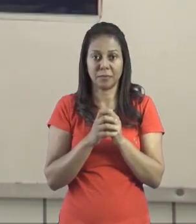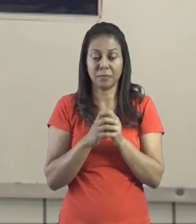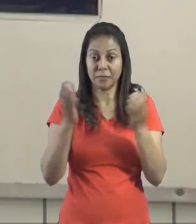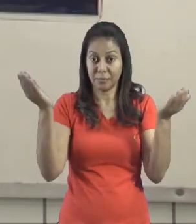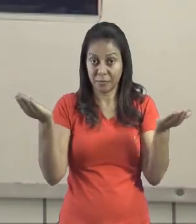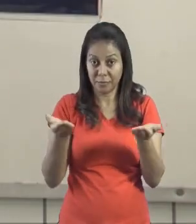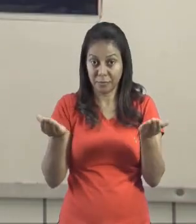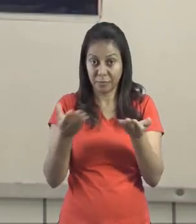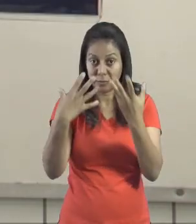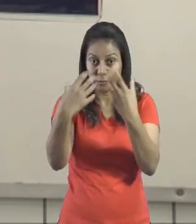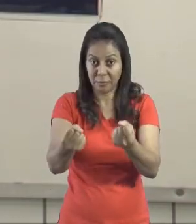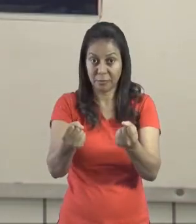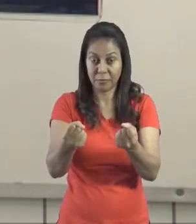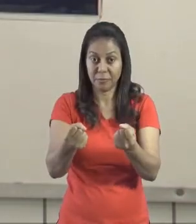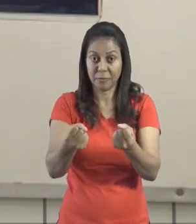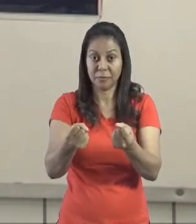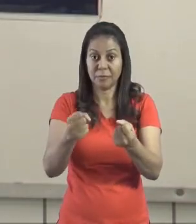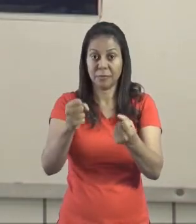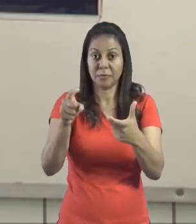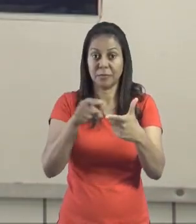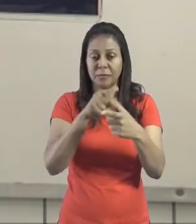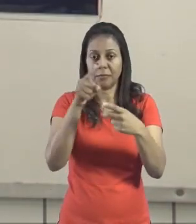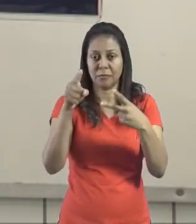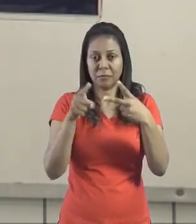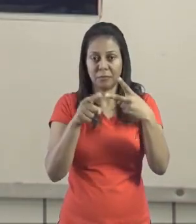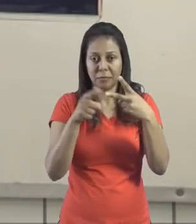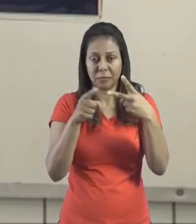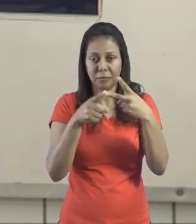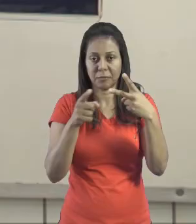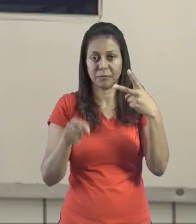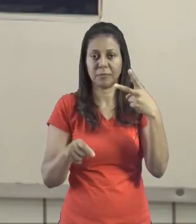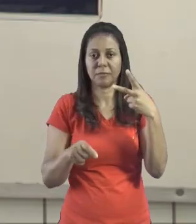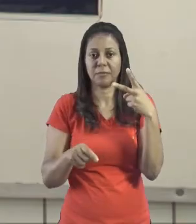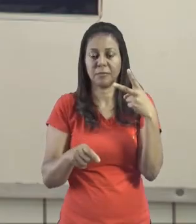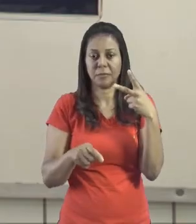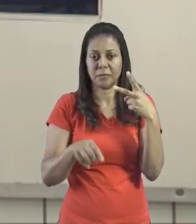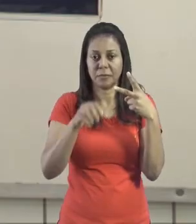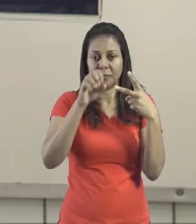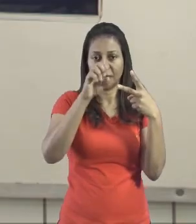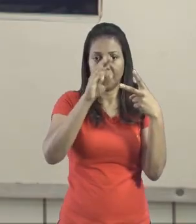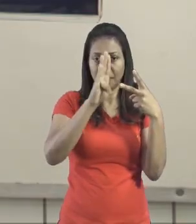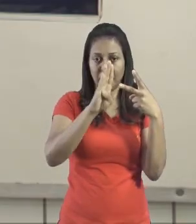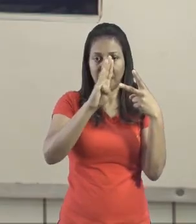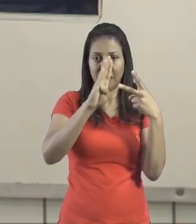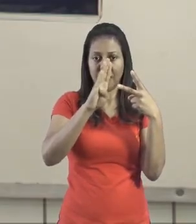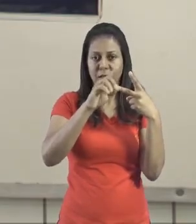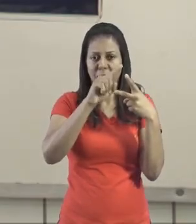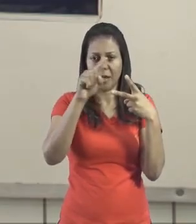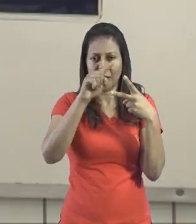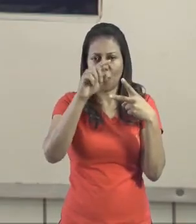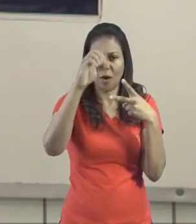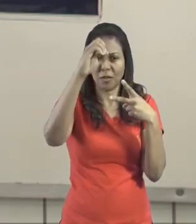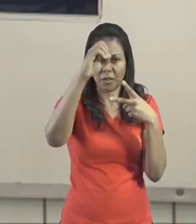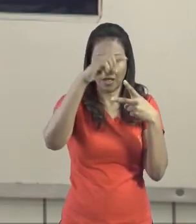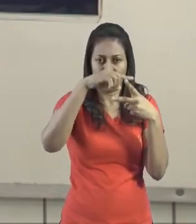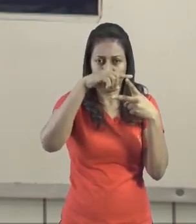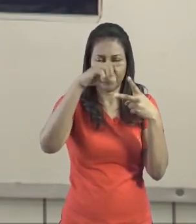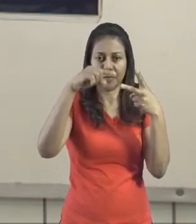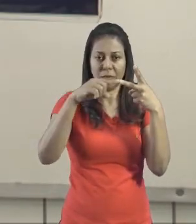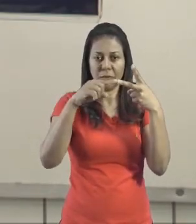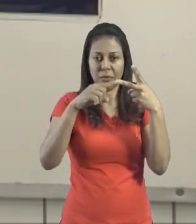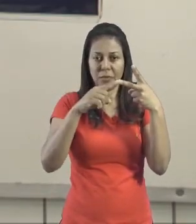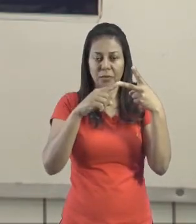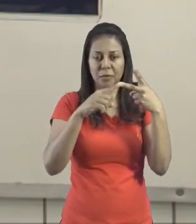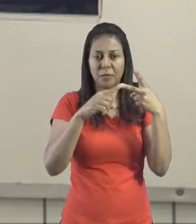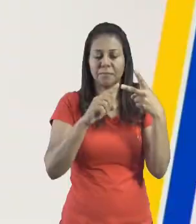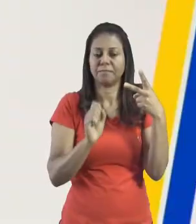Agora, vamos para o segundo caso. O primeiro caso é quando b era igual a zero. O segundo caso, gente, você tem uma equação